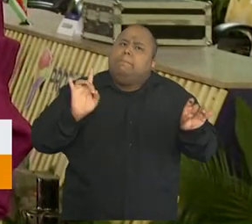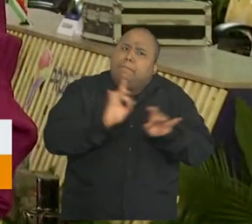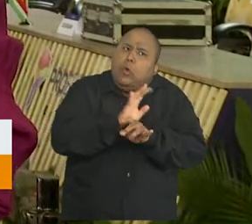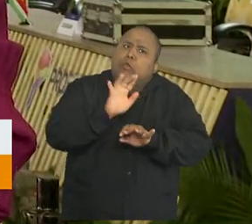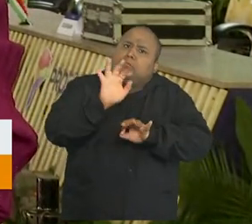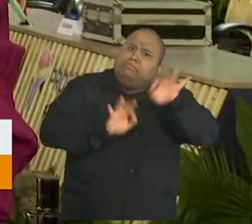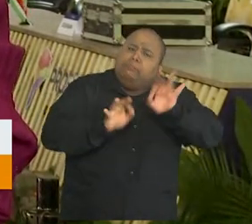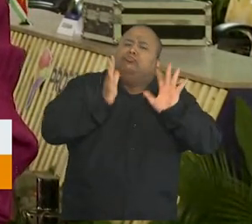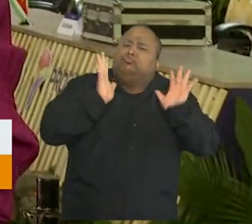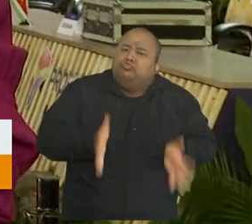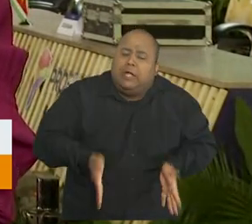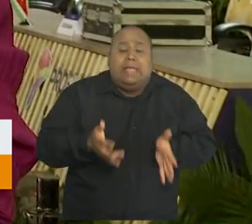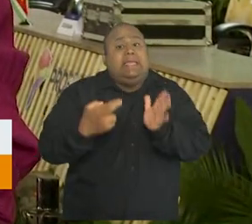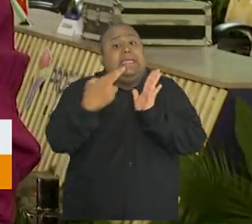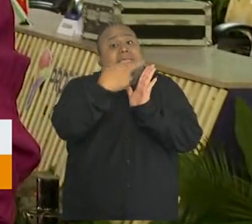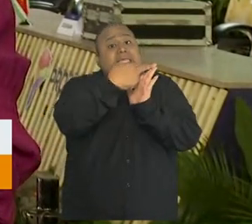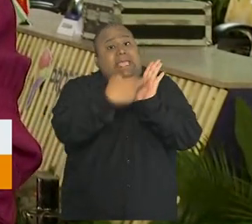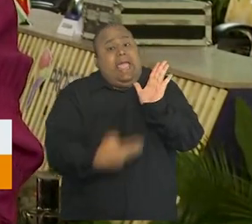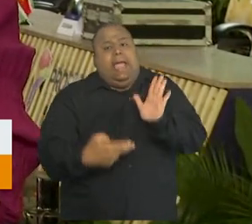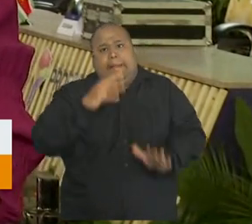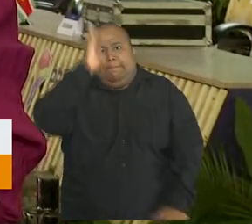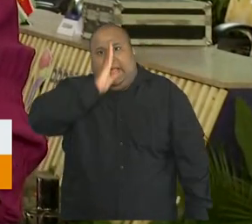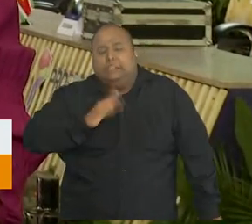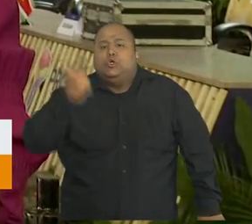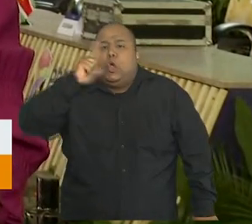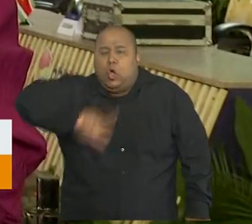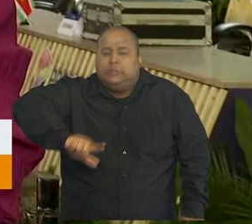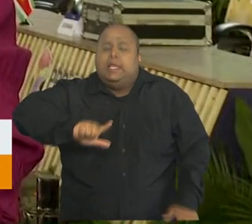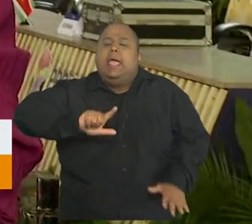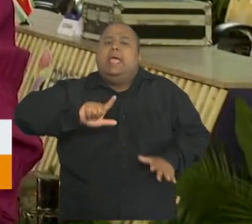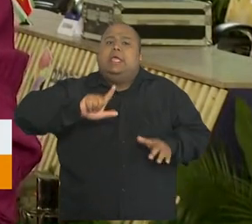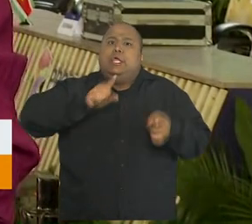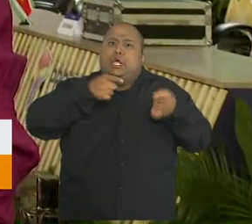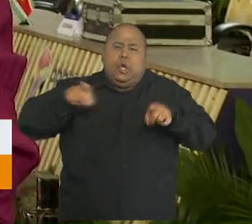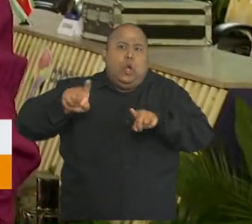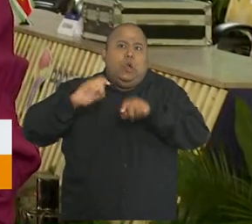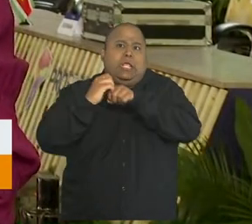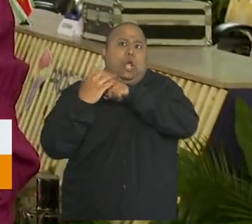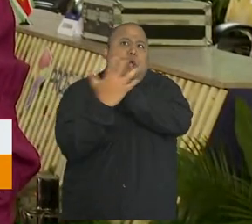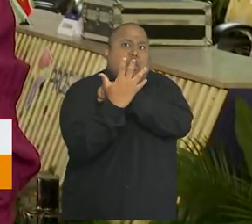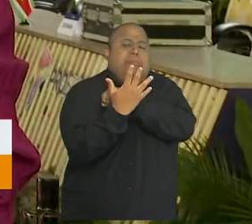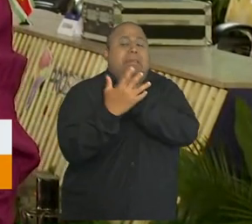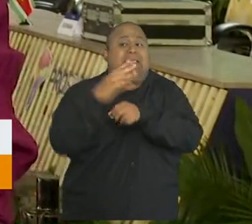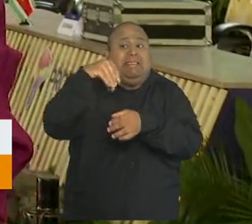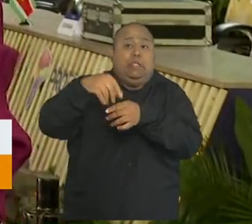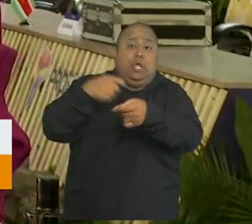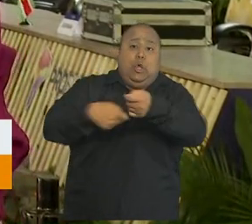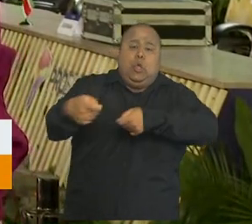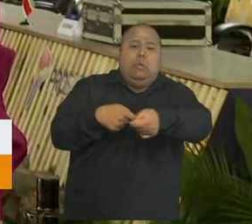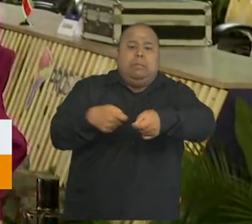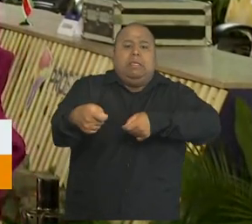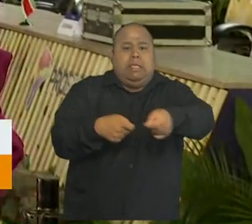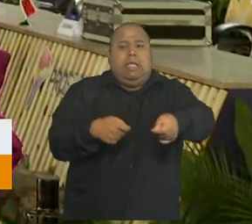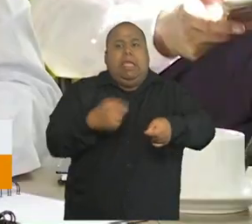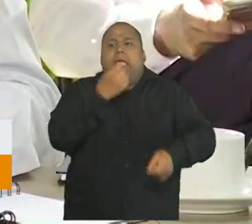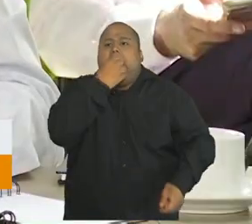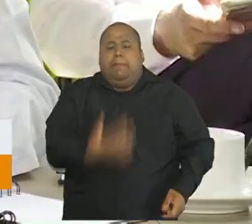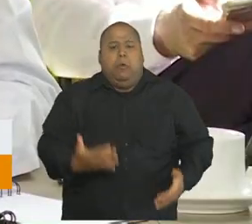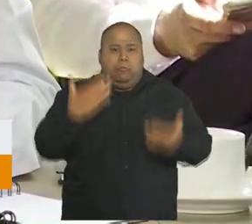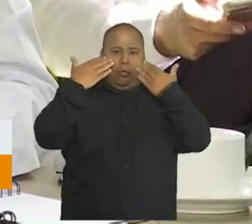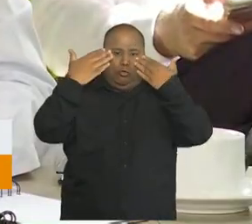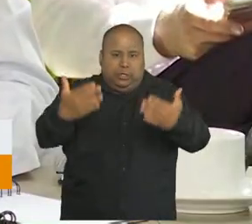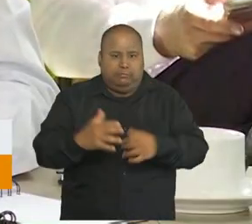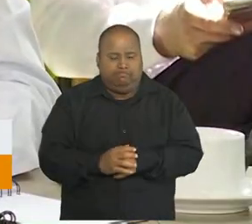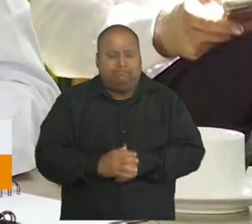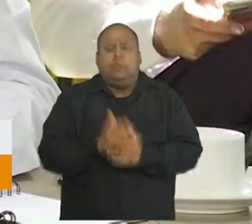e que as medidas tomadas pelo Brasil na luta contra a pandemia e os efeitos na economia merecem destaque. Desde